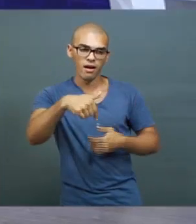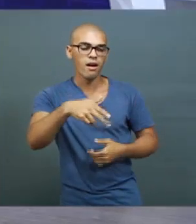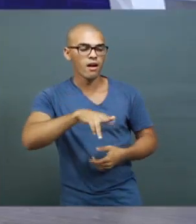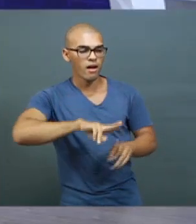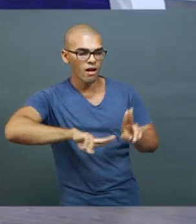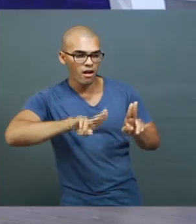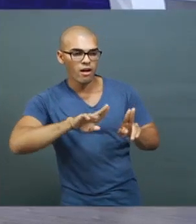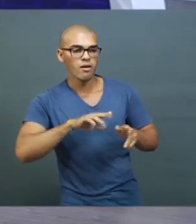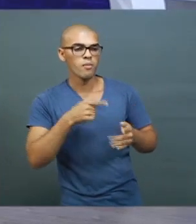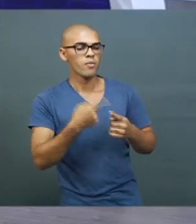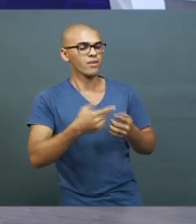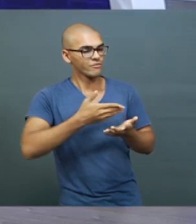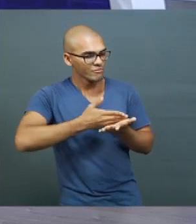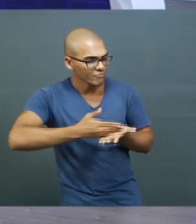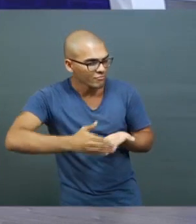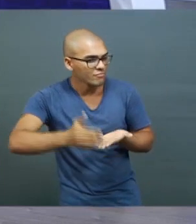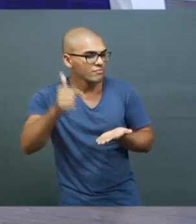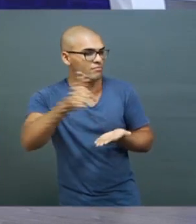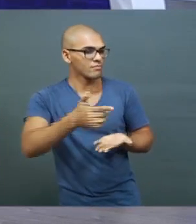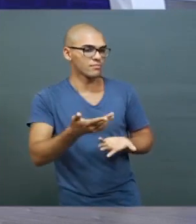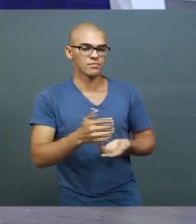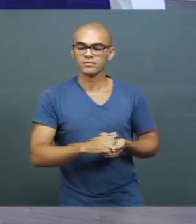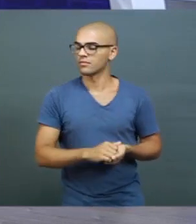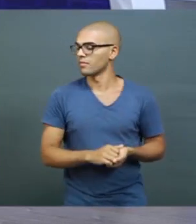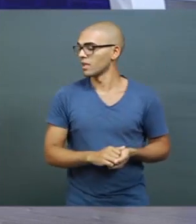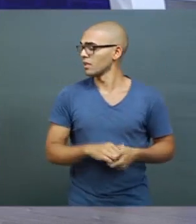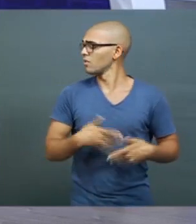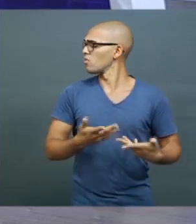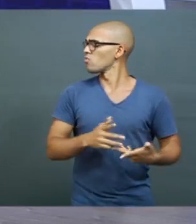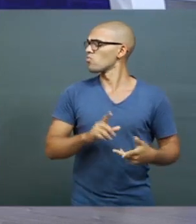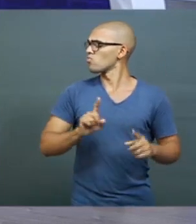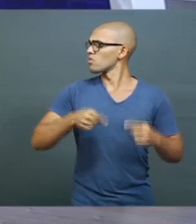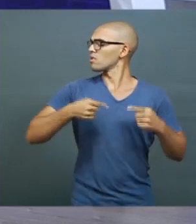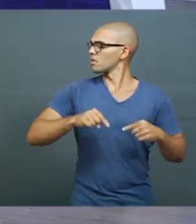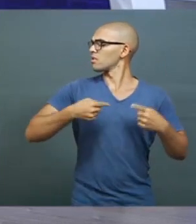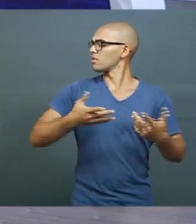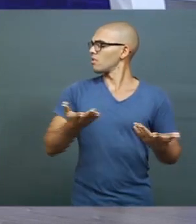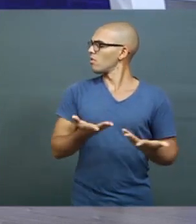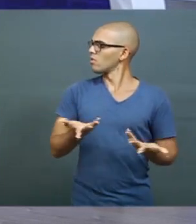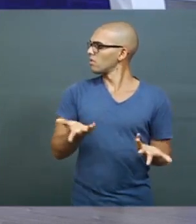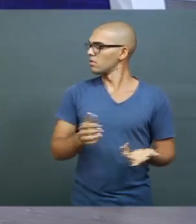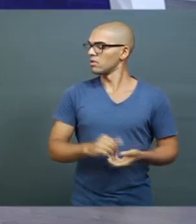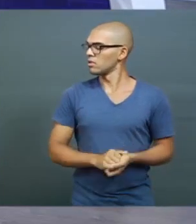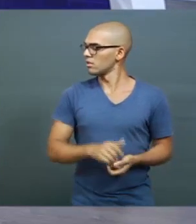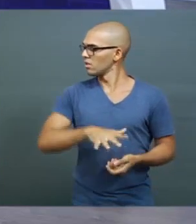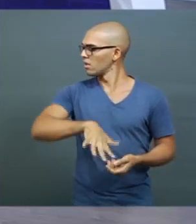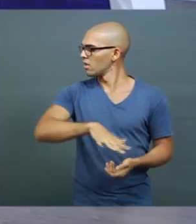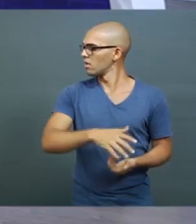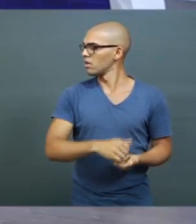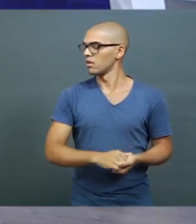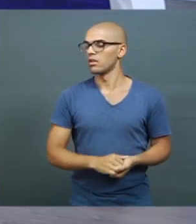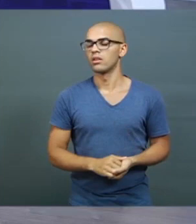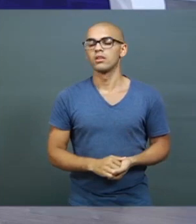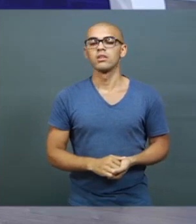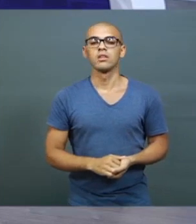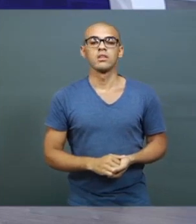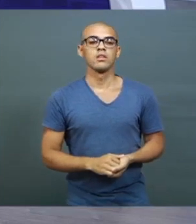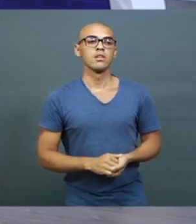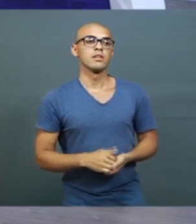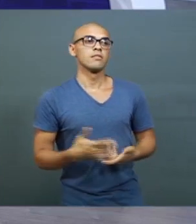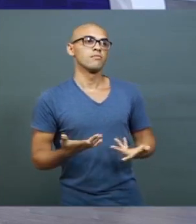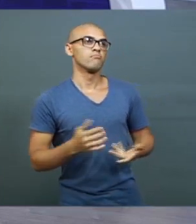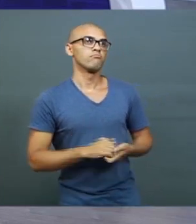mesmo, né? Muito. Certo. E quais são esses desafios hoje para o teatro? Desafios locais. Locais. Que você, eu acho que a gente